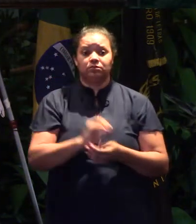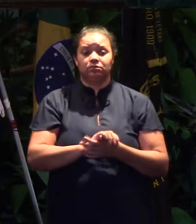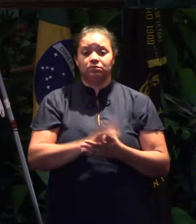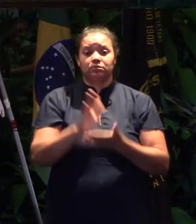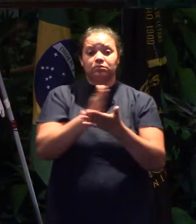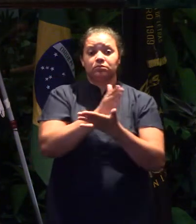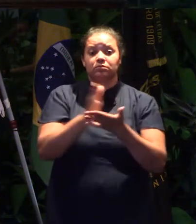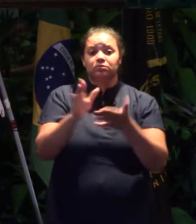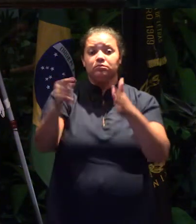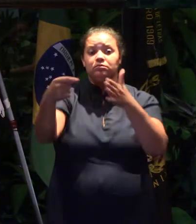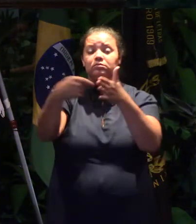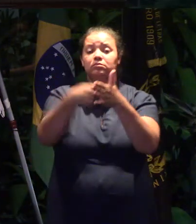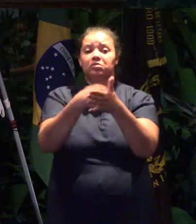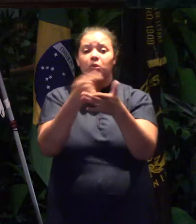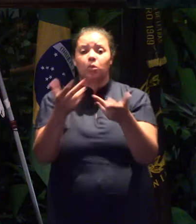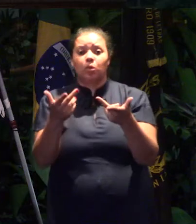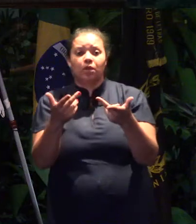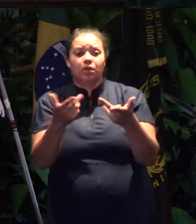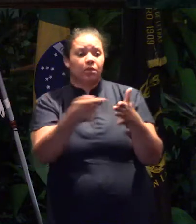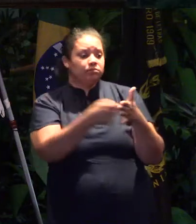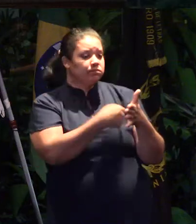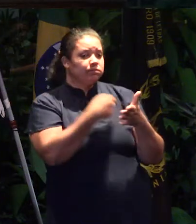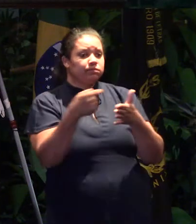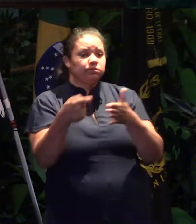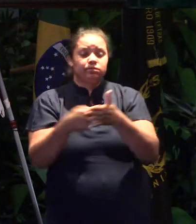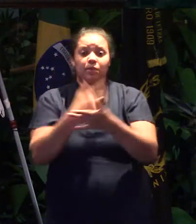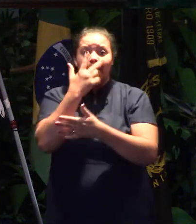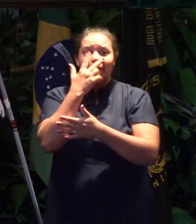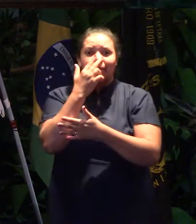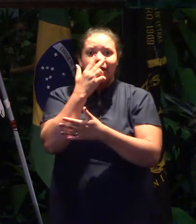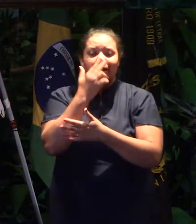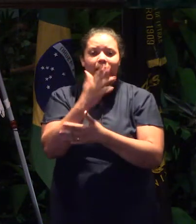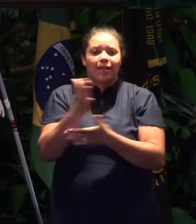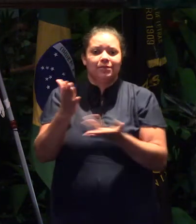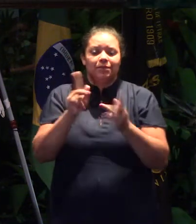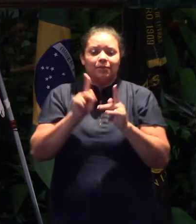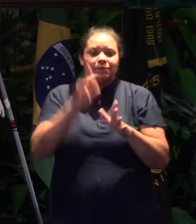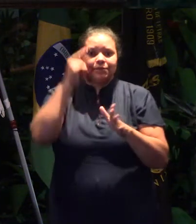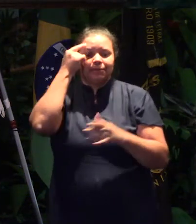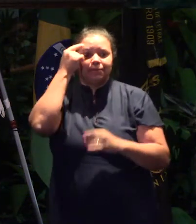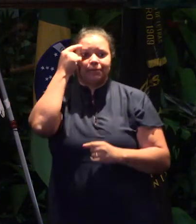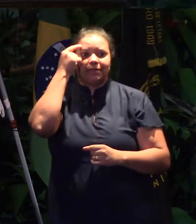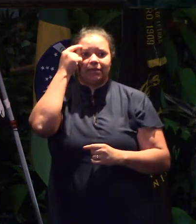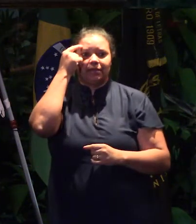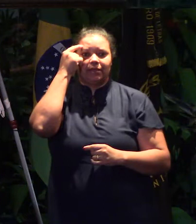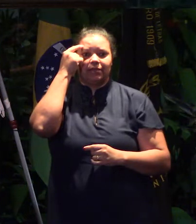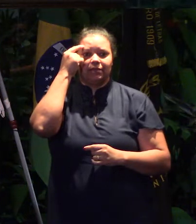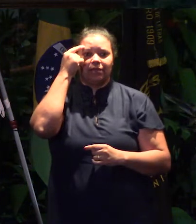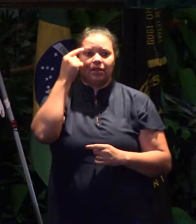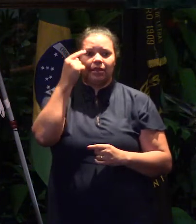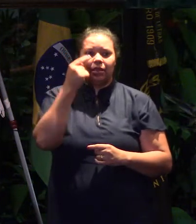perguntas absolutamente pertinentes. Afinal, parece existir uma crença generalizada, estabelecida ao longo da